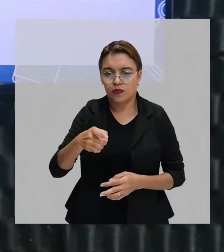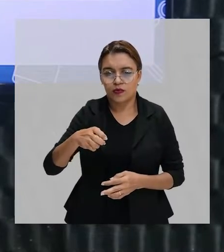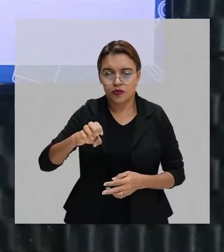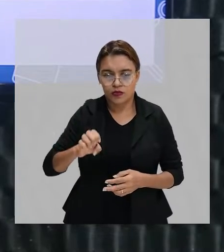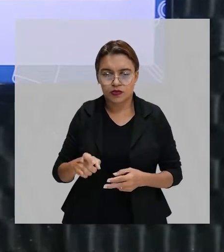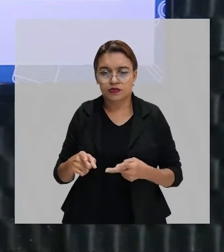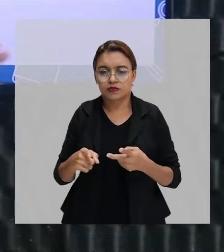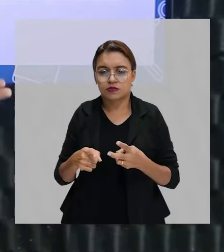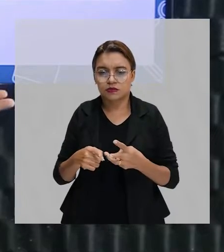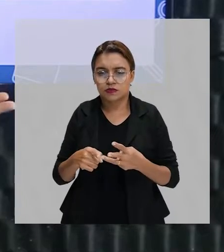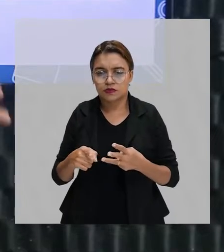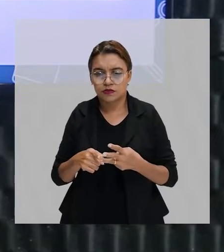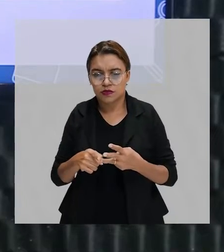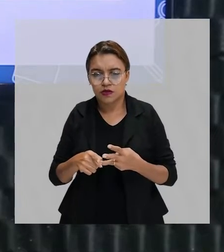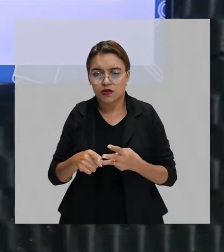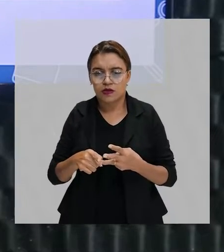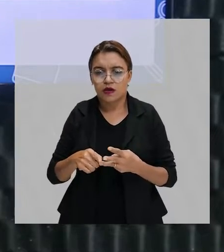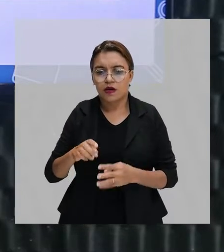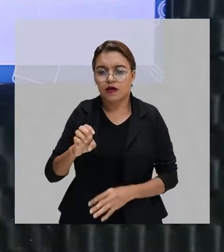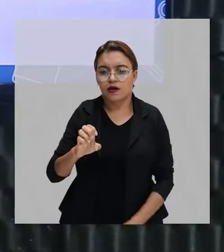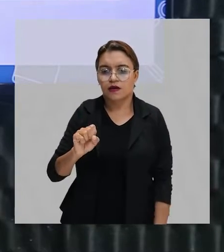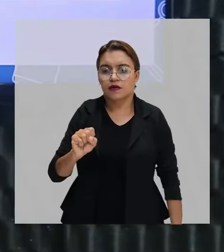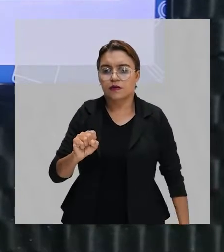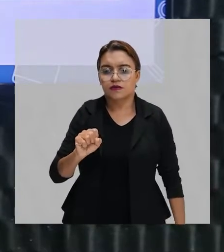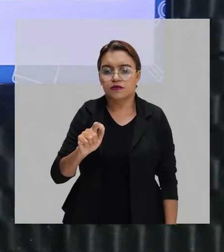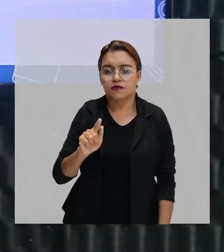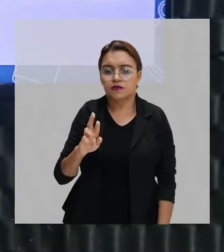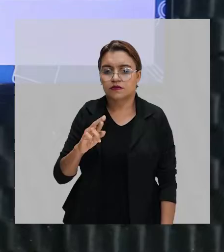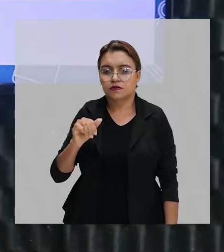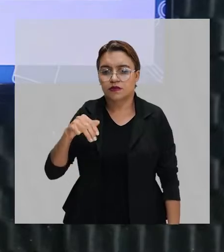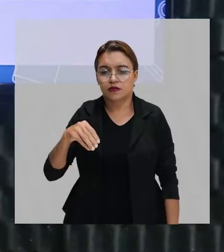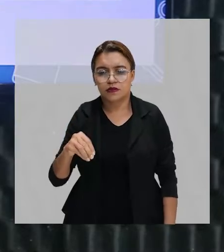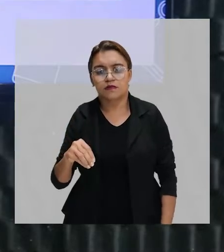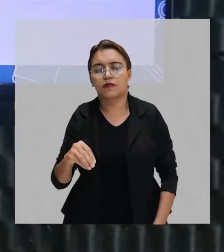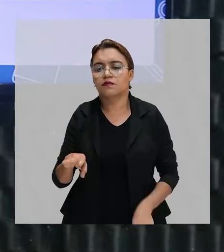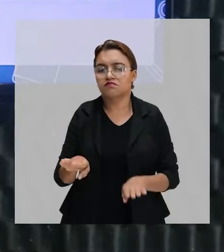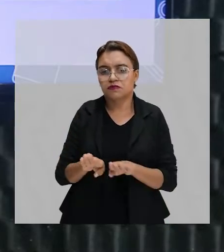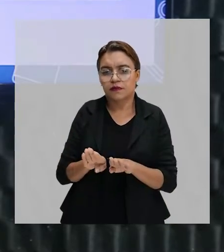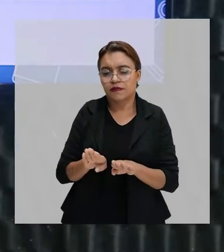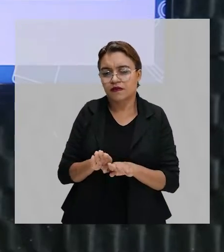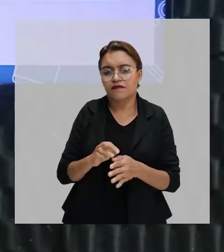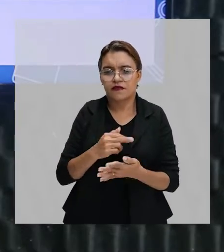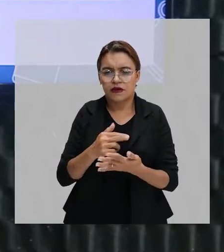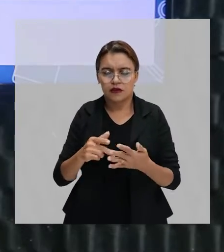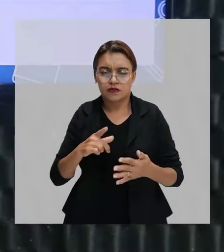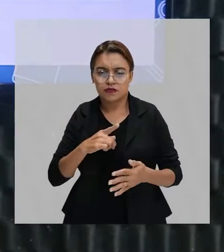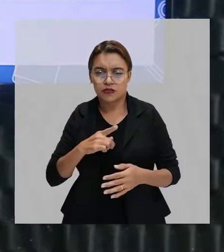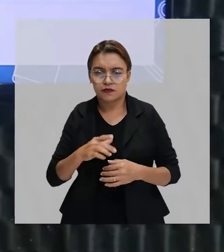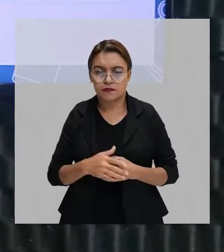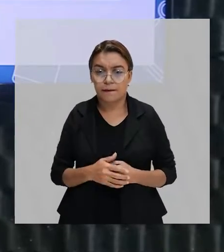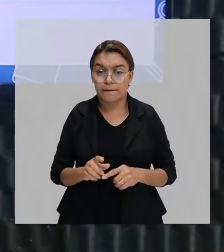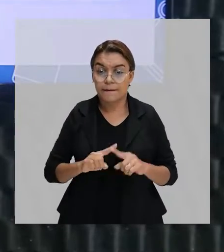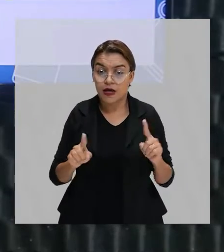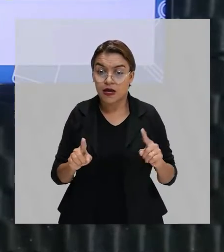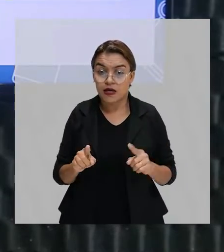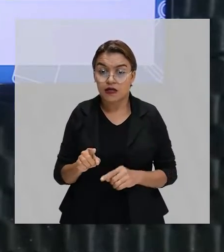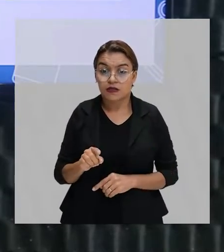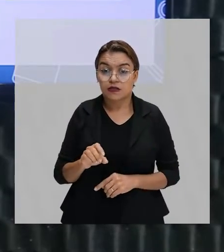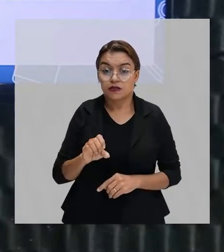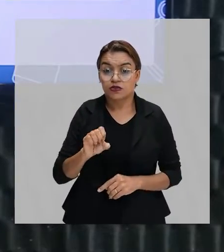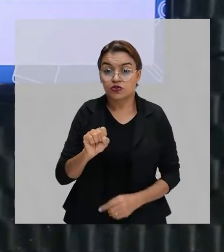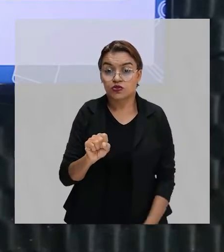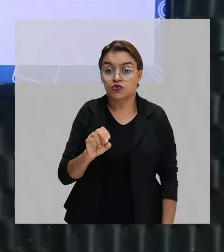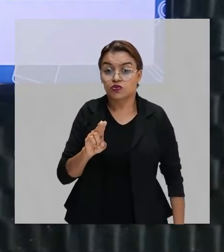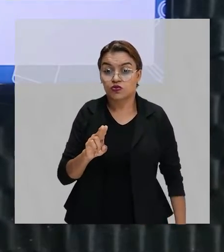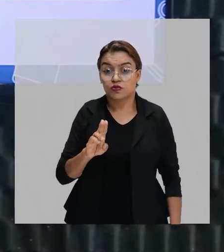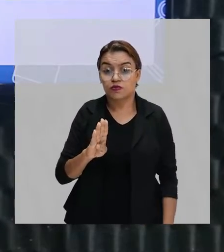o tem quando e etc esse termo subjulgado aquele tem entrado em desuso tá eu